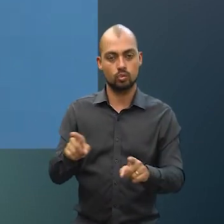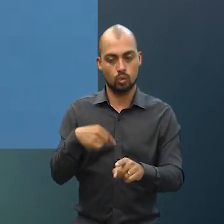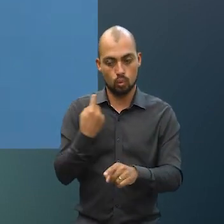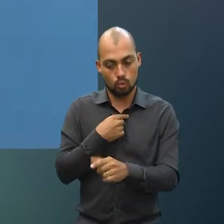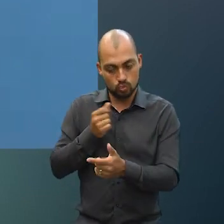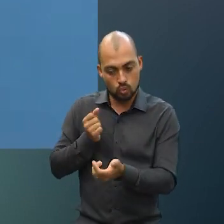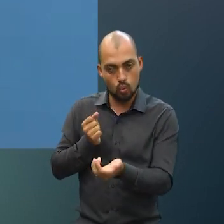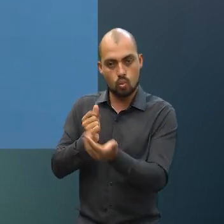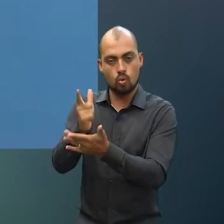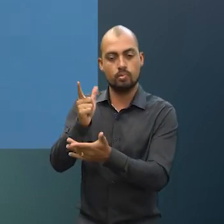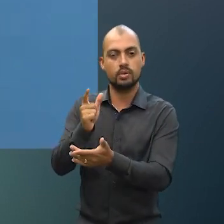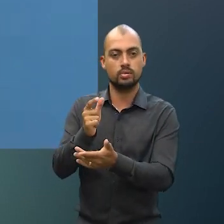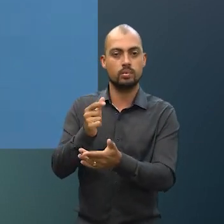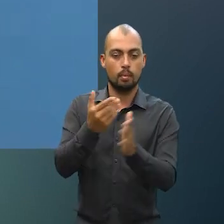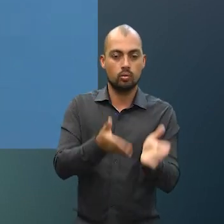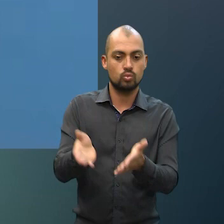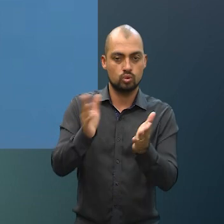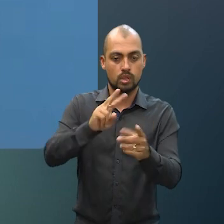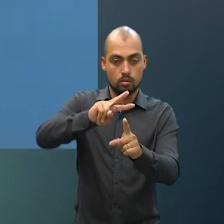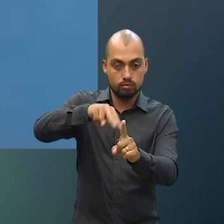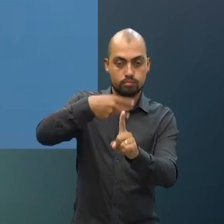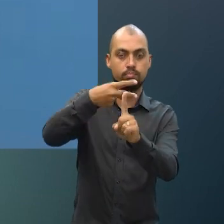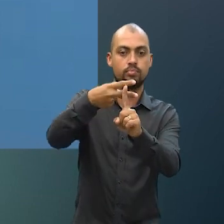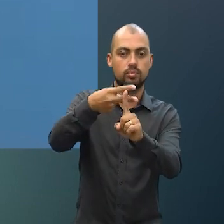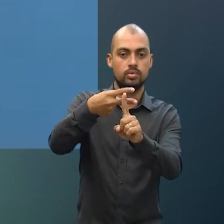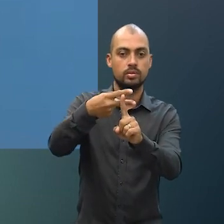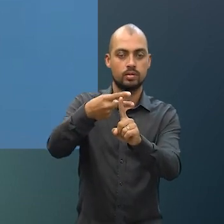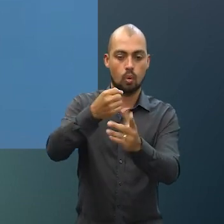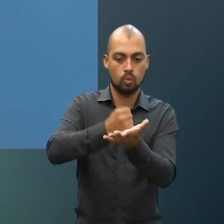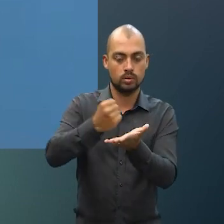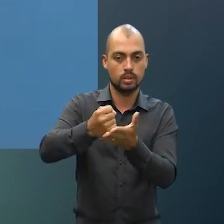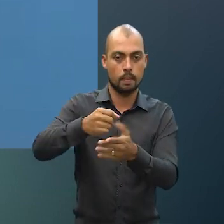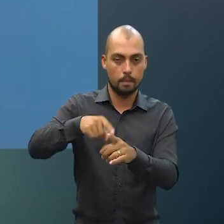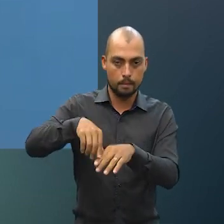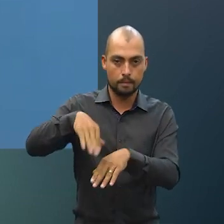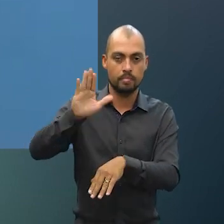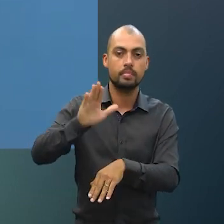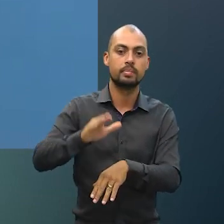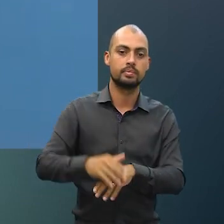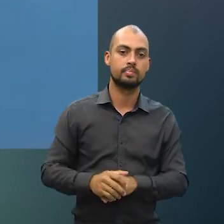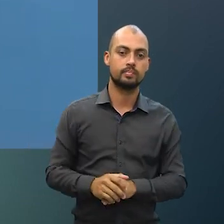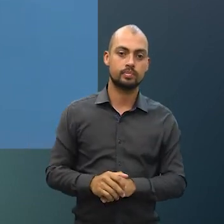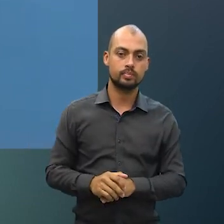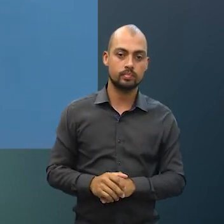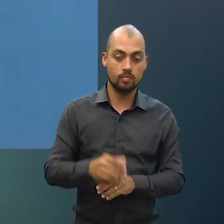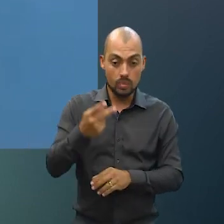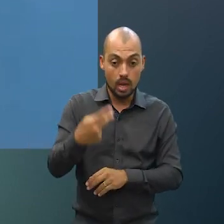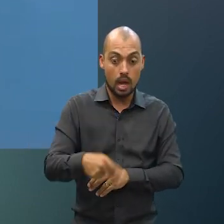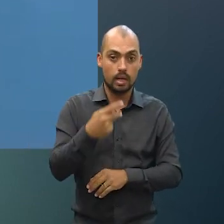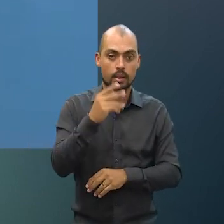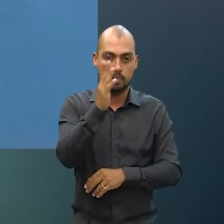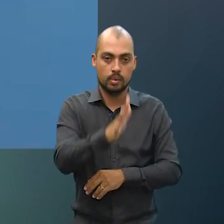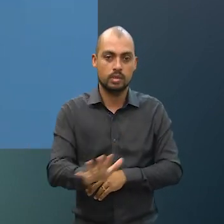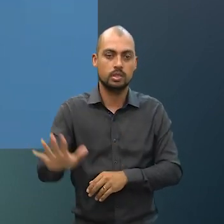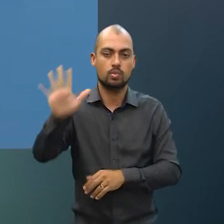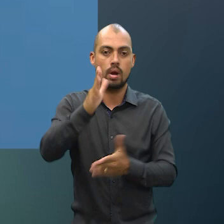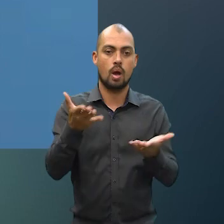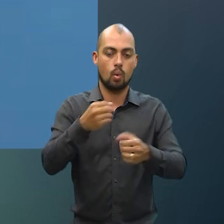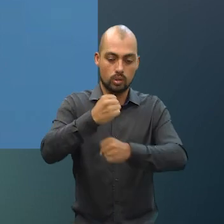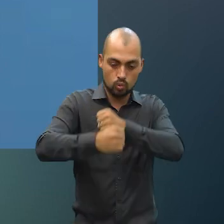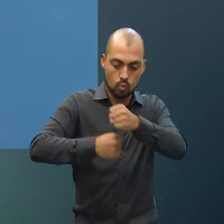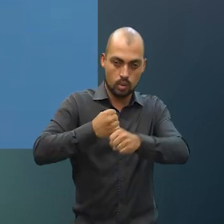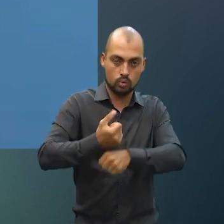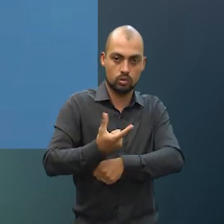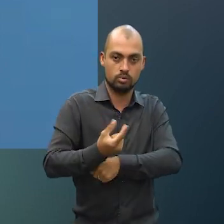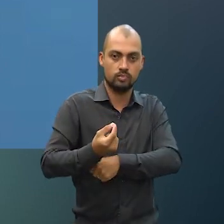nova linha de produção aqui para dobrar a nossa capacidade no Brasil. E para 2020 a gente não espera menos do